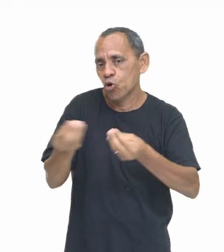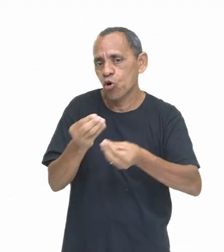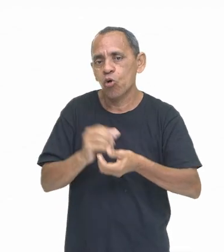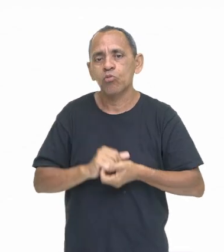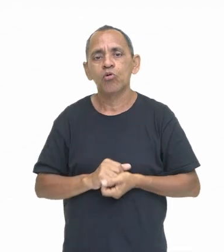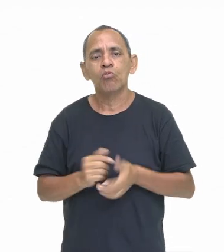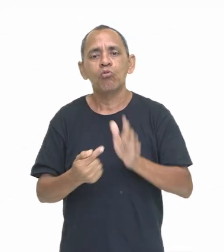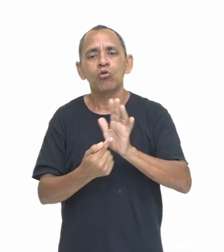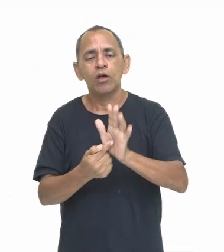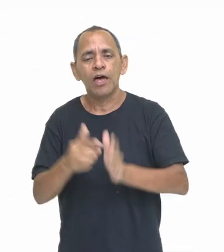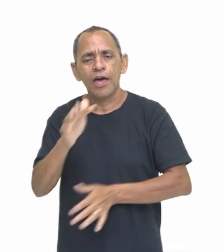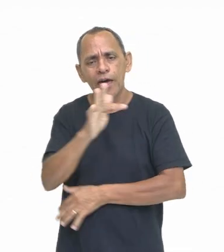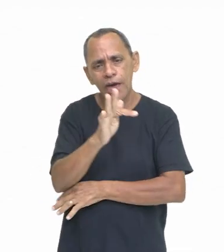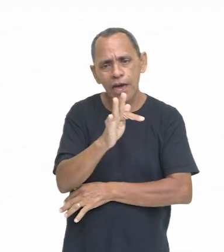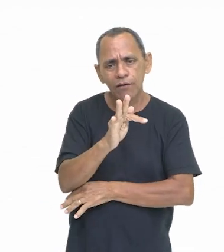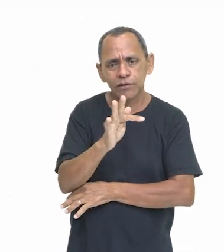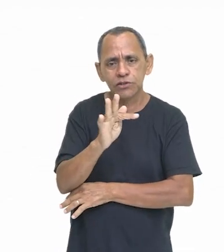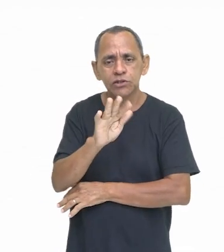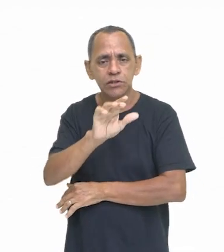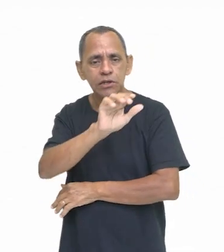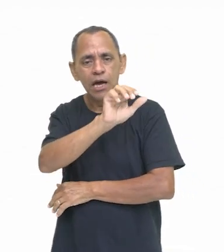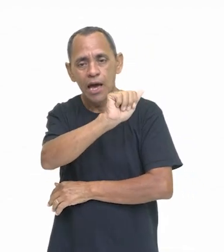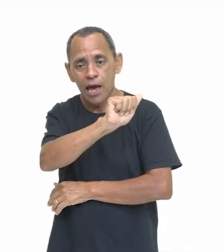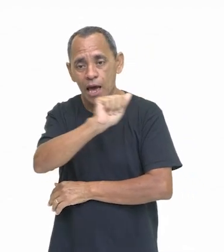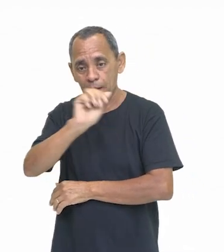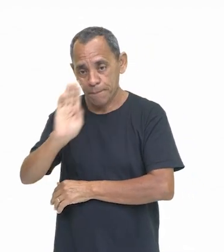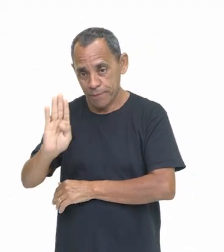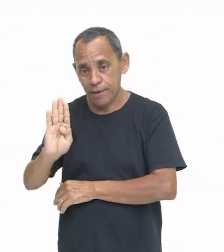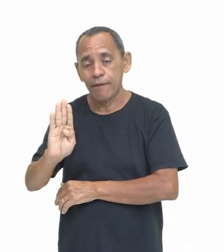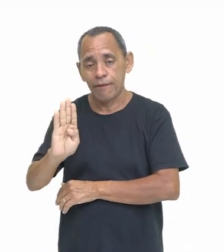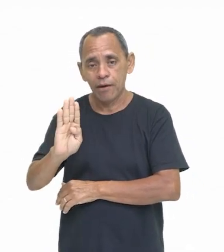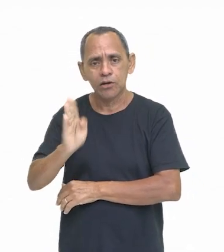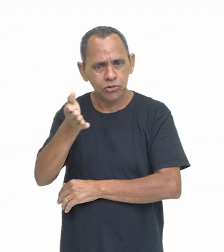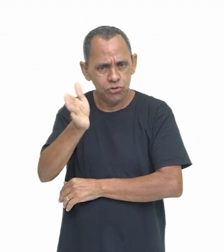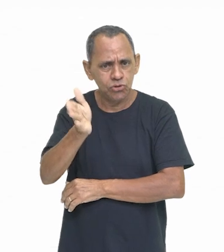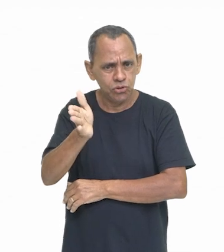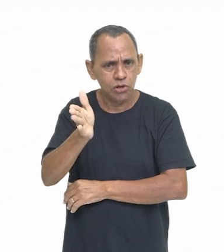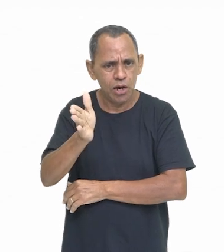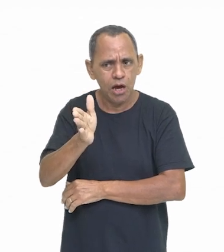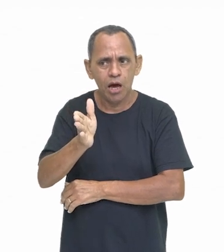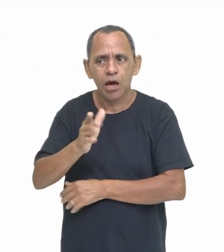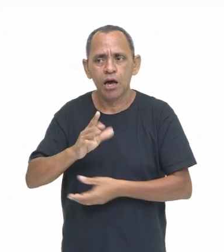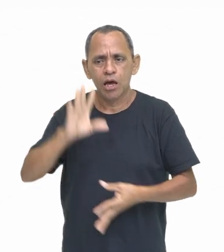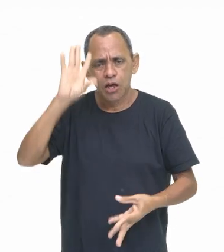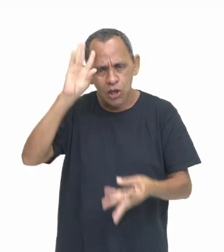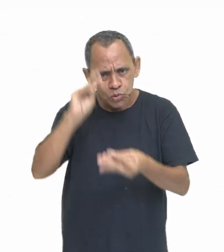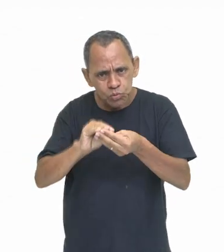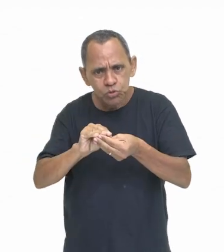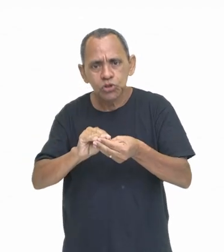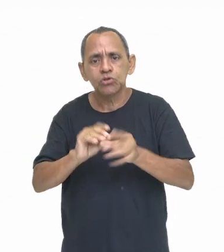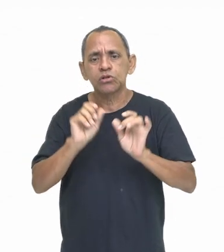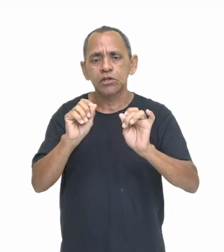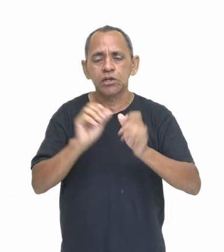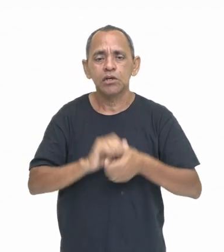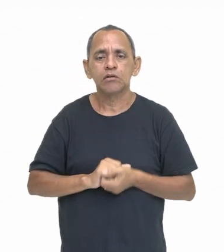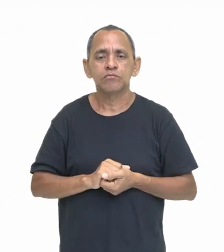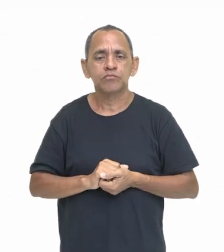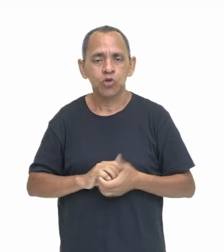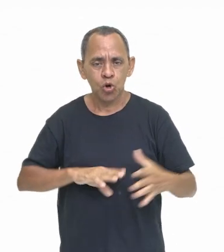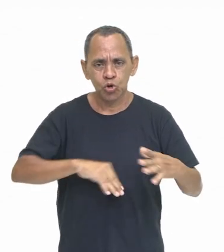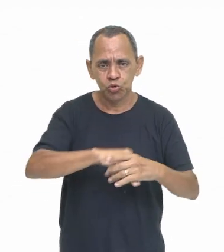função f de A em B, já ficam subentendidos o domínio, né, o conjunto A, e